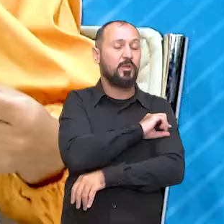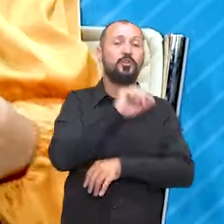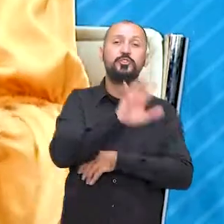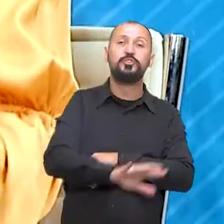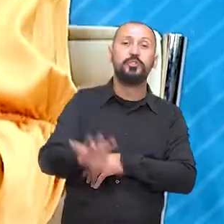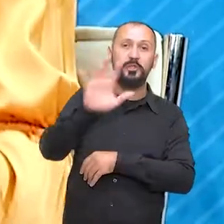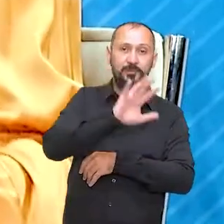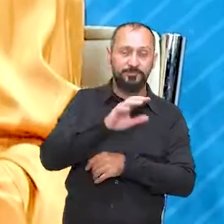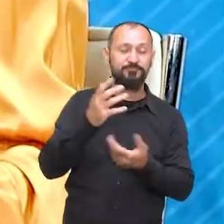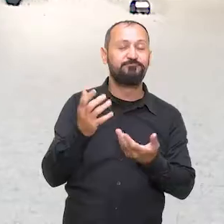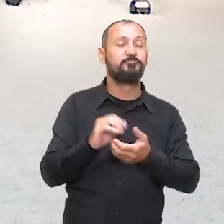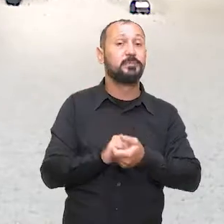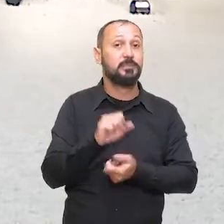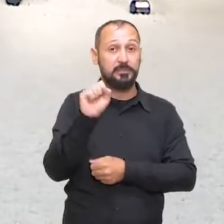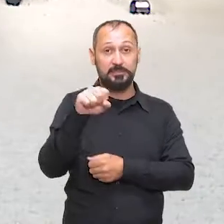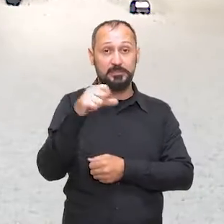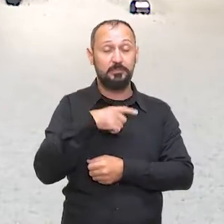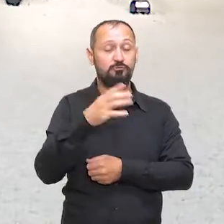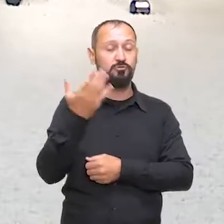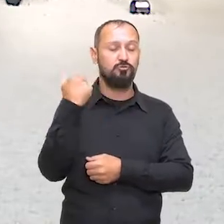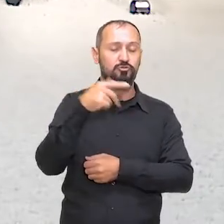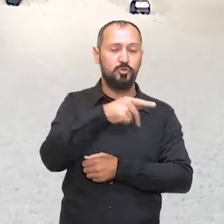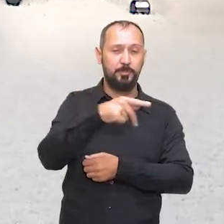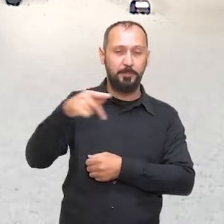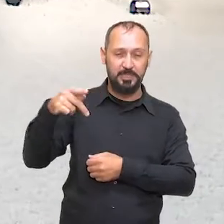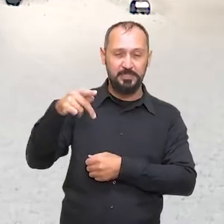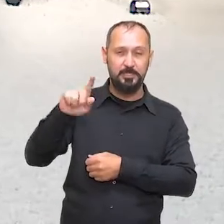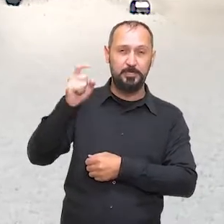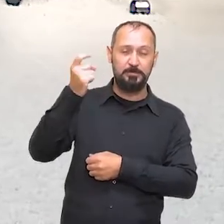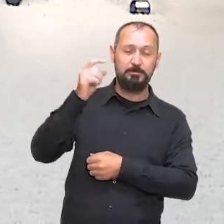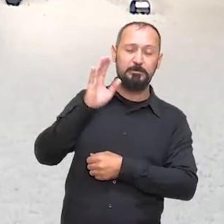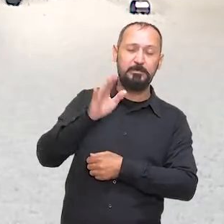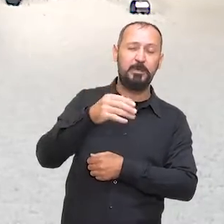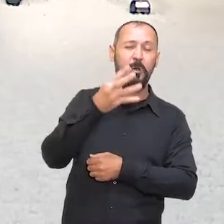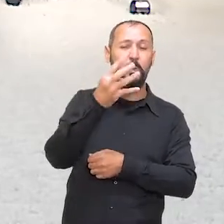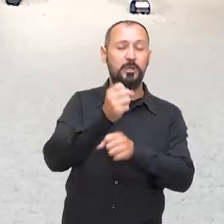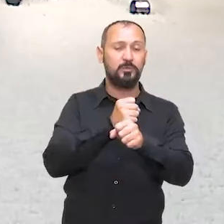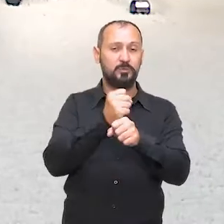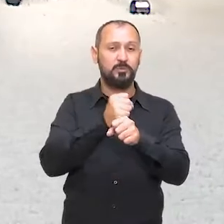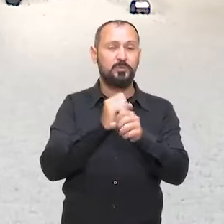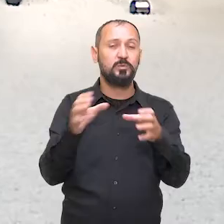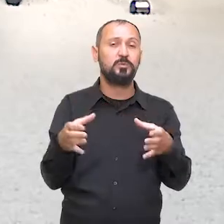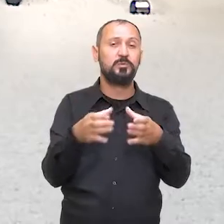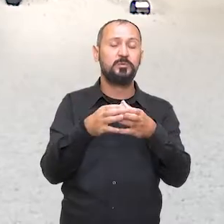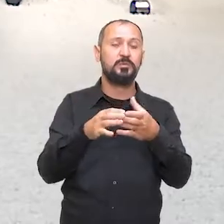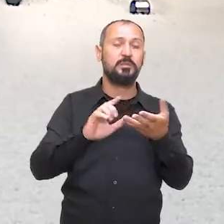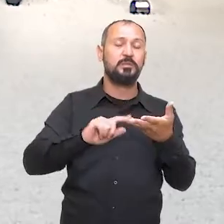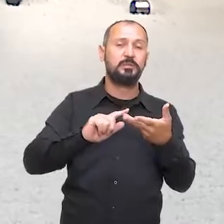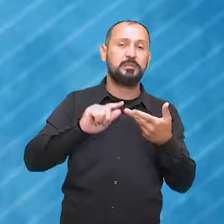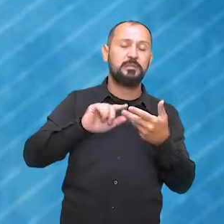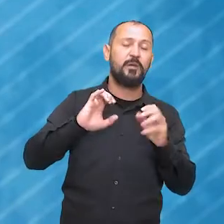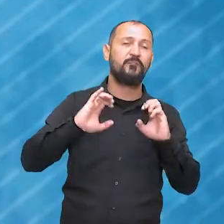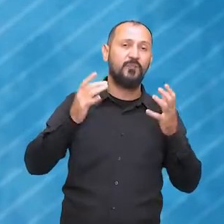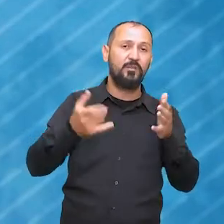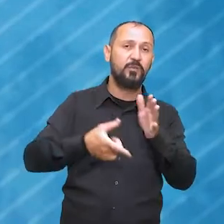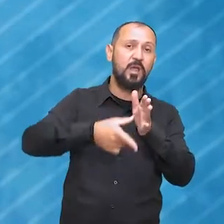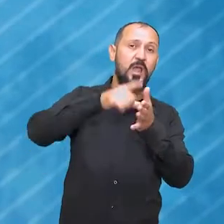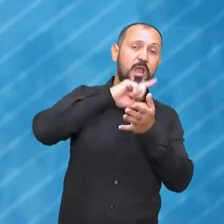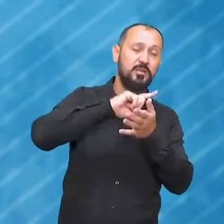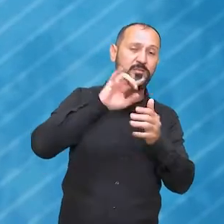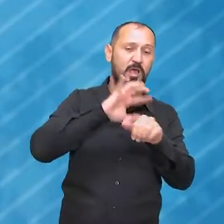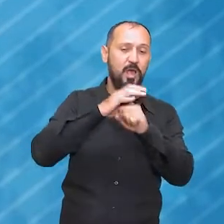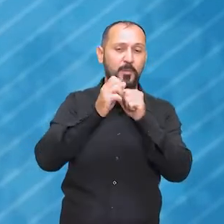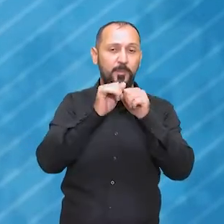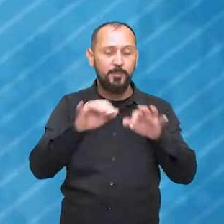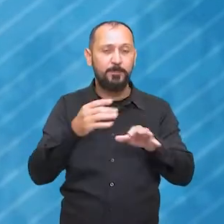é um olhar macro, né? Macro, estive como presidente durante 4 anos de uma das comissões e participei de inúmeros eventos. Claro,